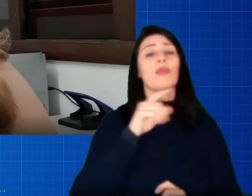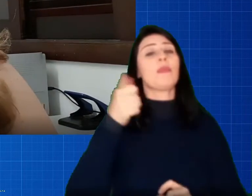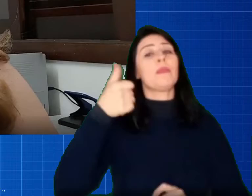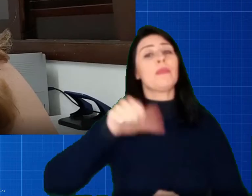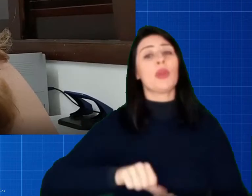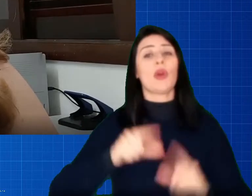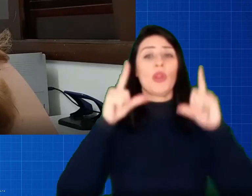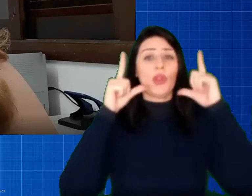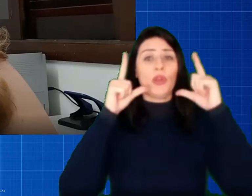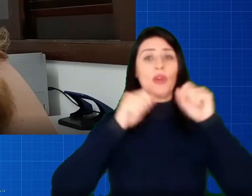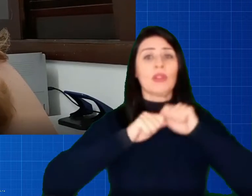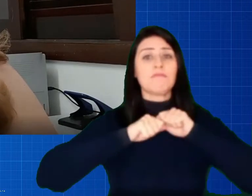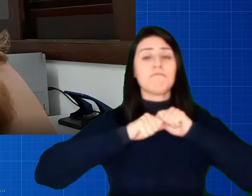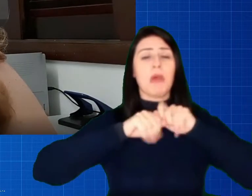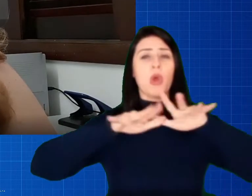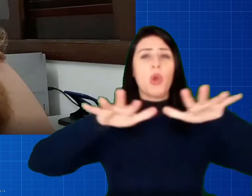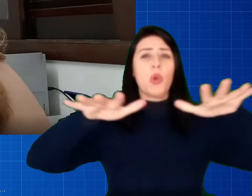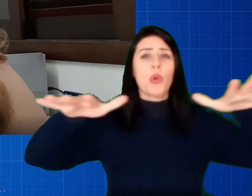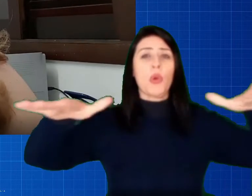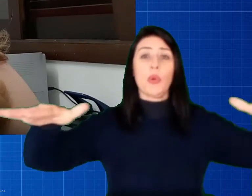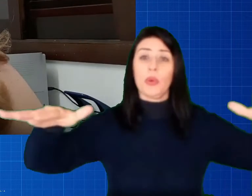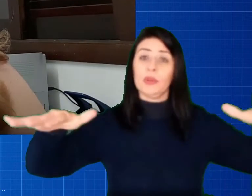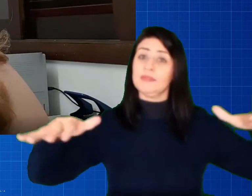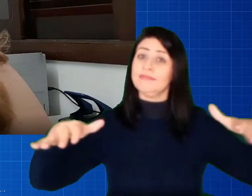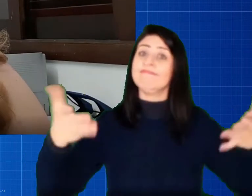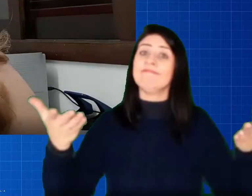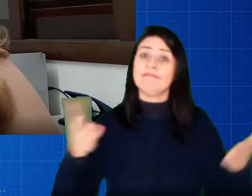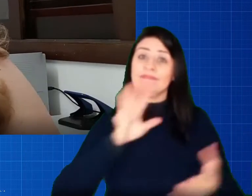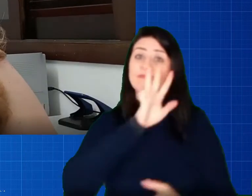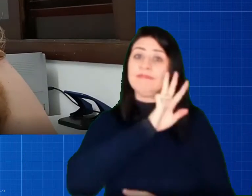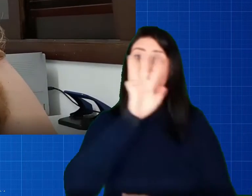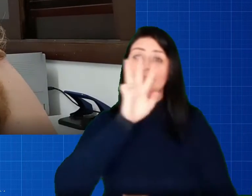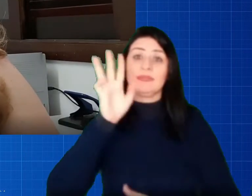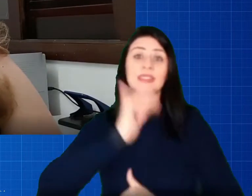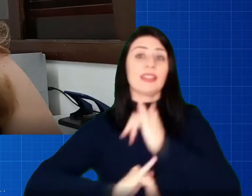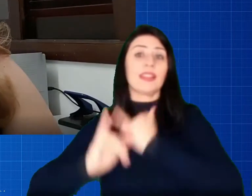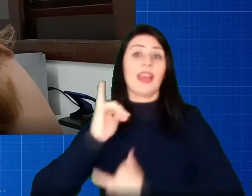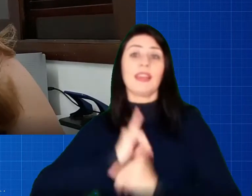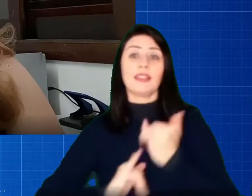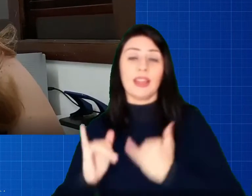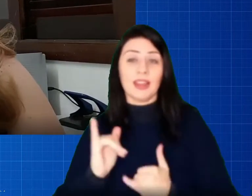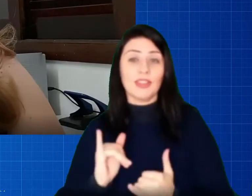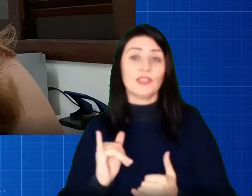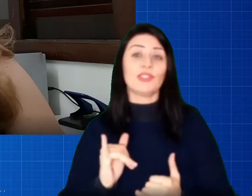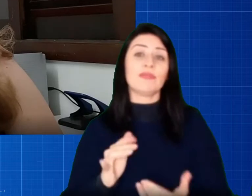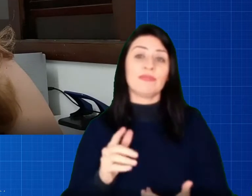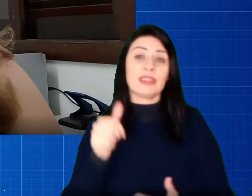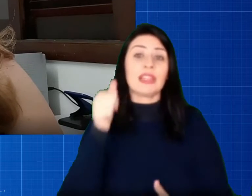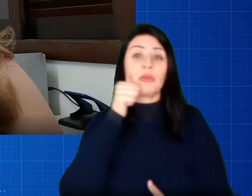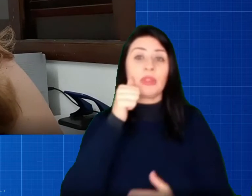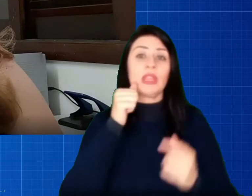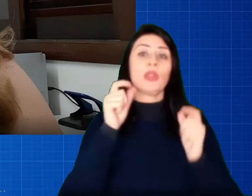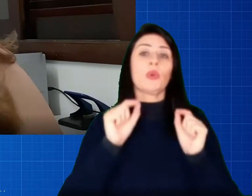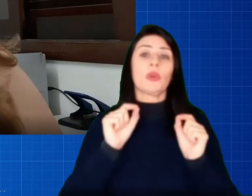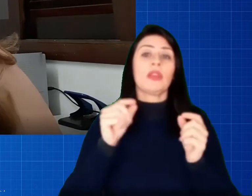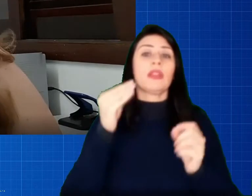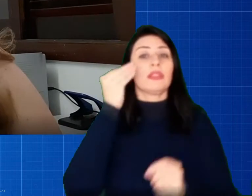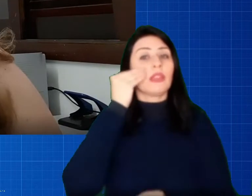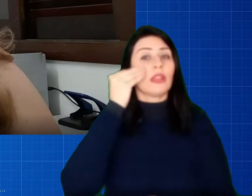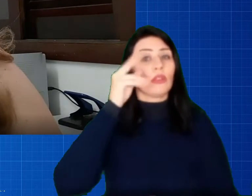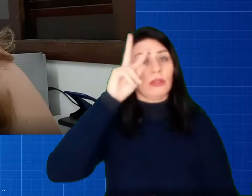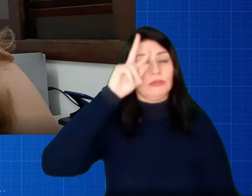aí circulando em vários locais que não foram agradáveis. E ela, né, evoluiu para uma